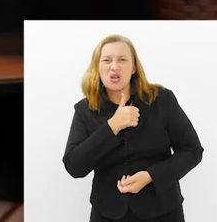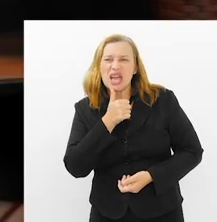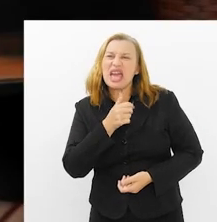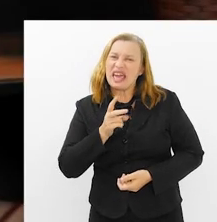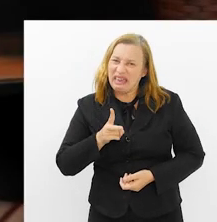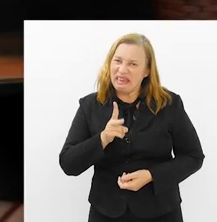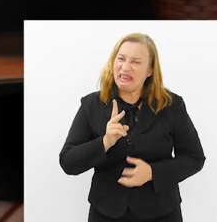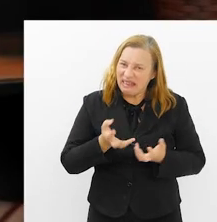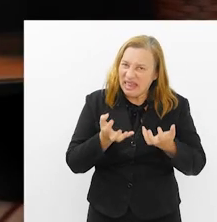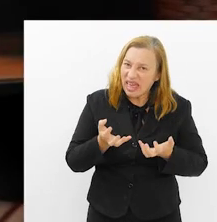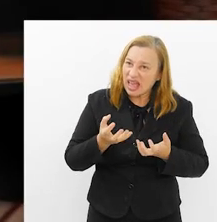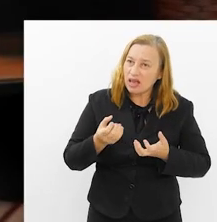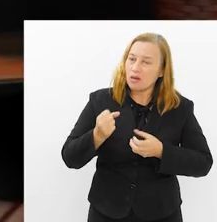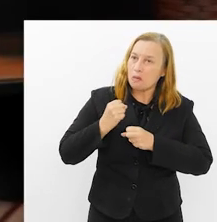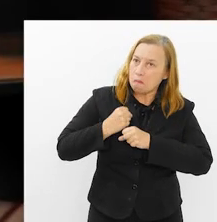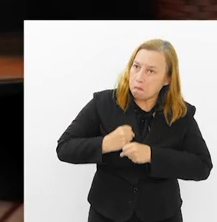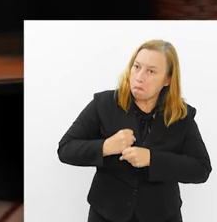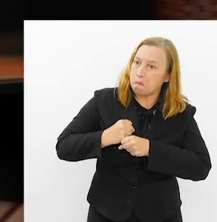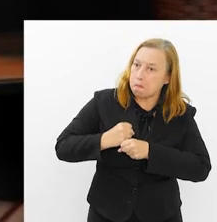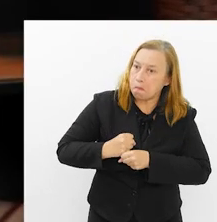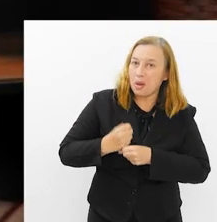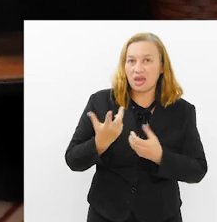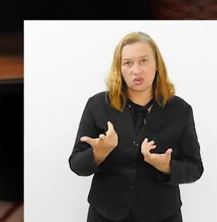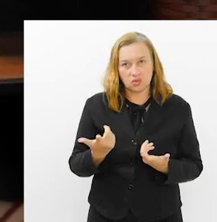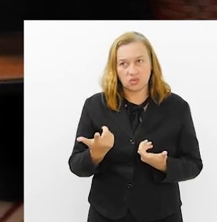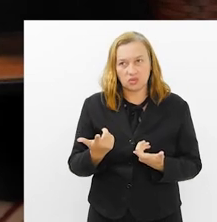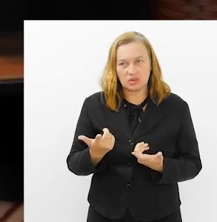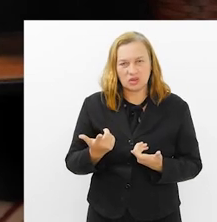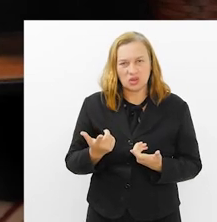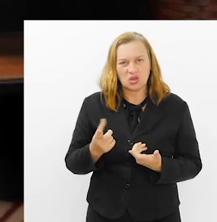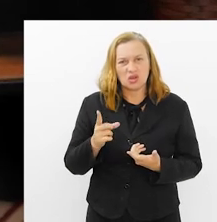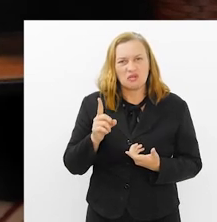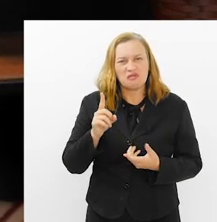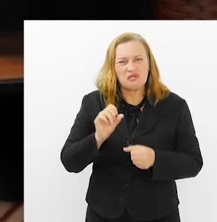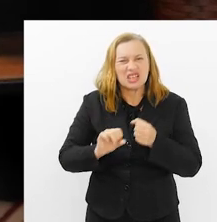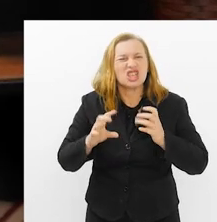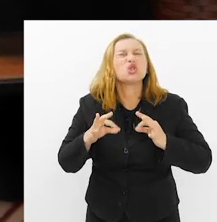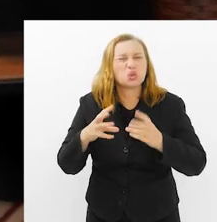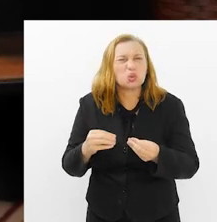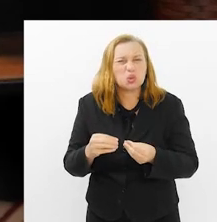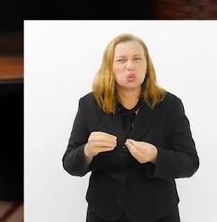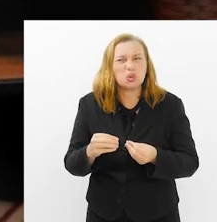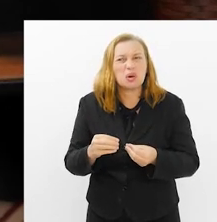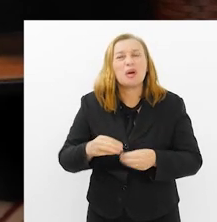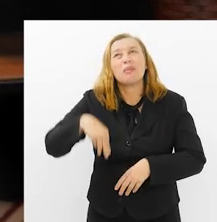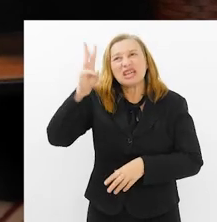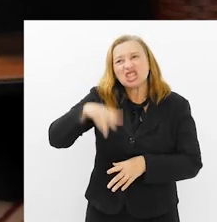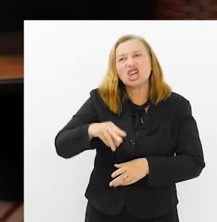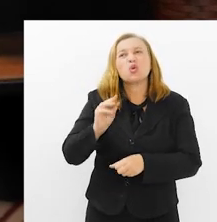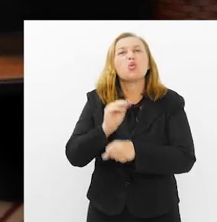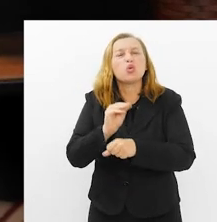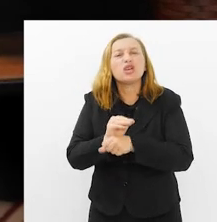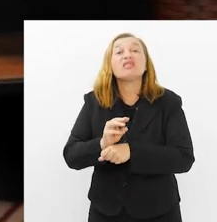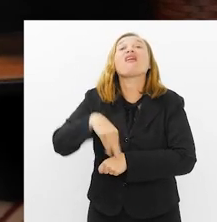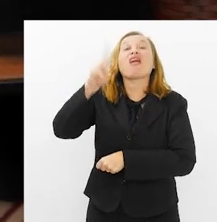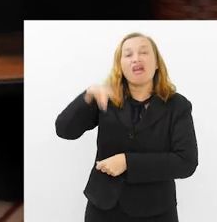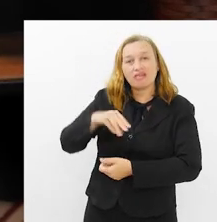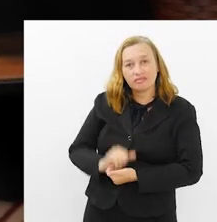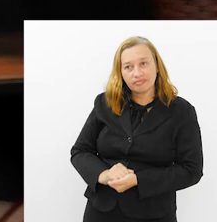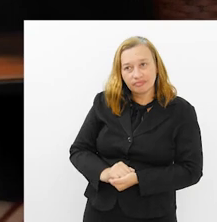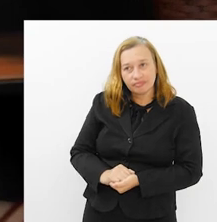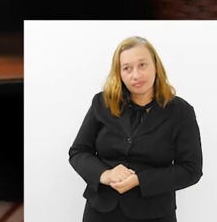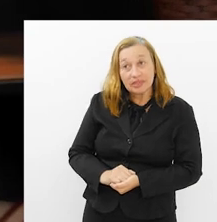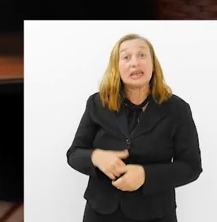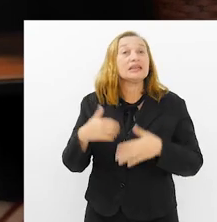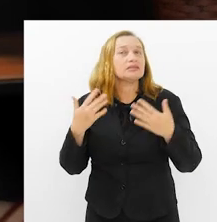uma reflexão também, né? Porque muitas vezes a gente tem a síndrome da Mulher Maravilha, que a gente dá Exatamente. conta de tudo. Mas quem cuida de quem